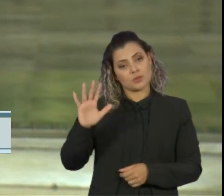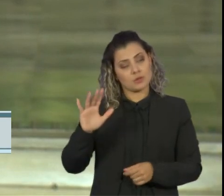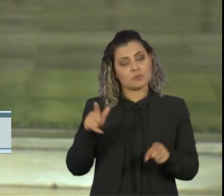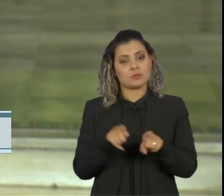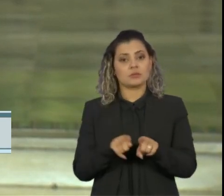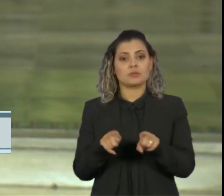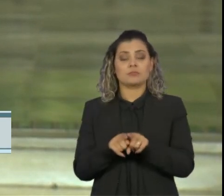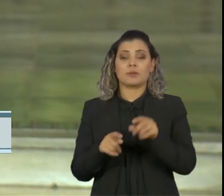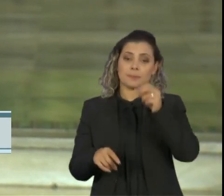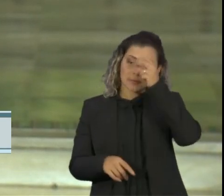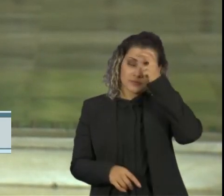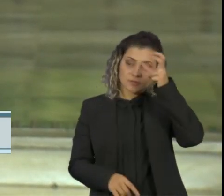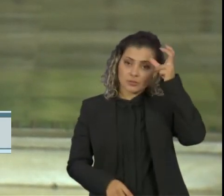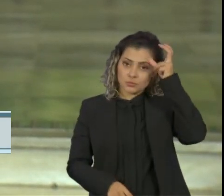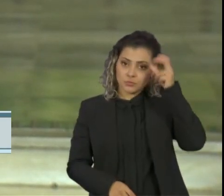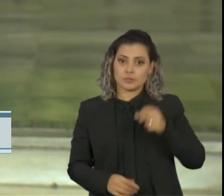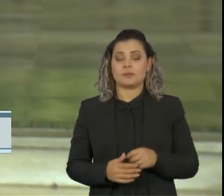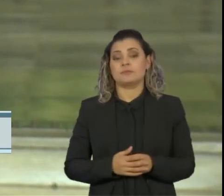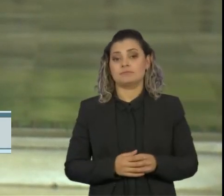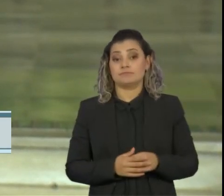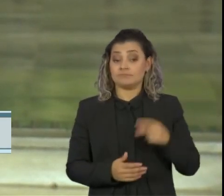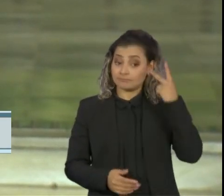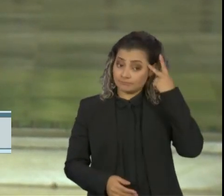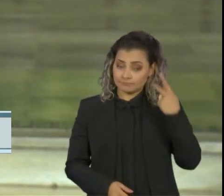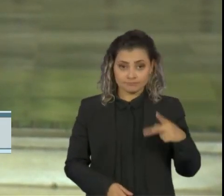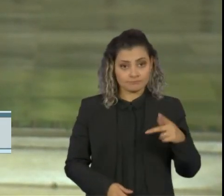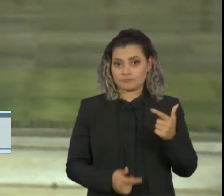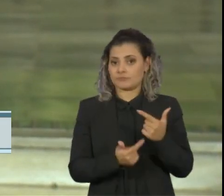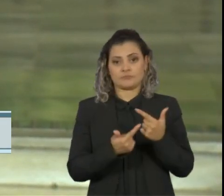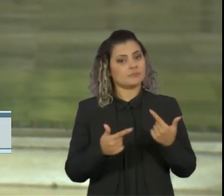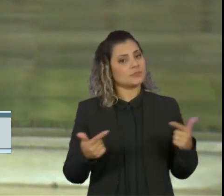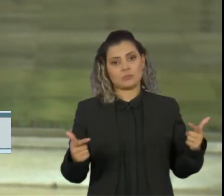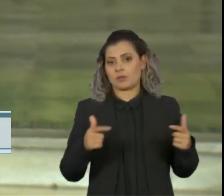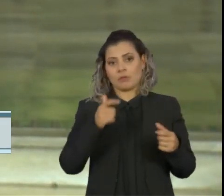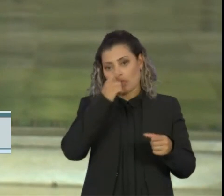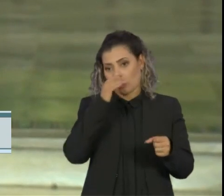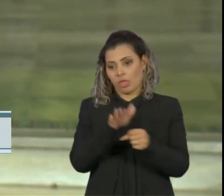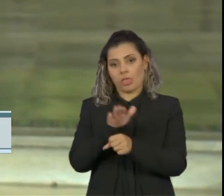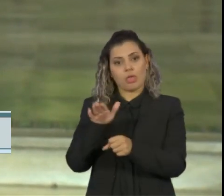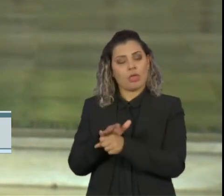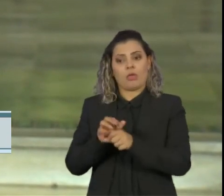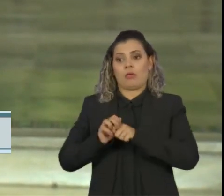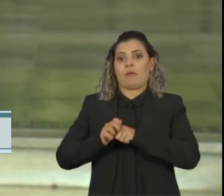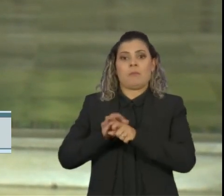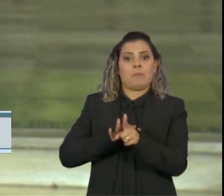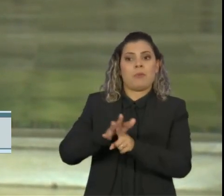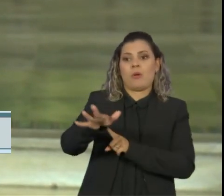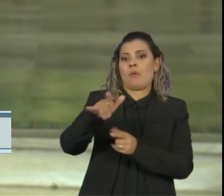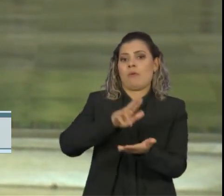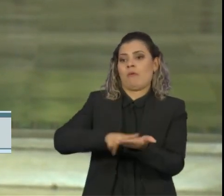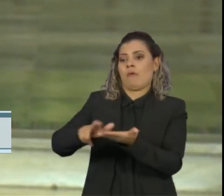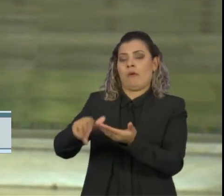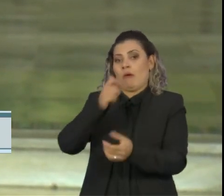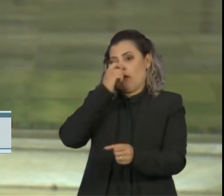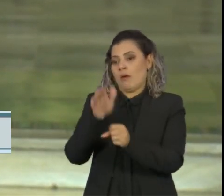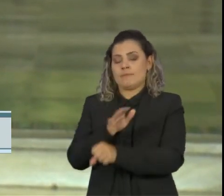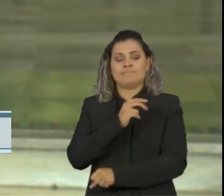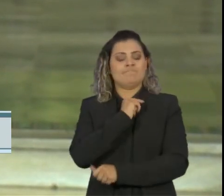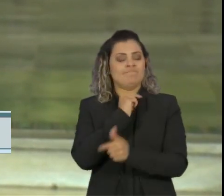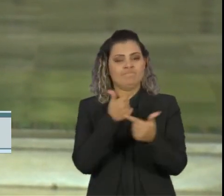pública municipal. São Paulo não teve colapso de saúde, não tem colapso e não